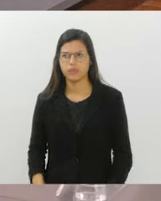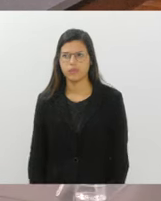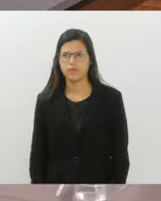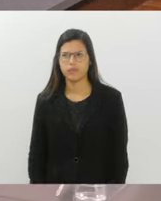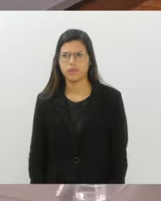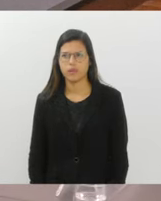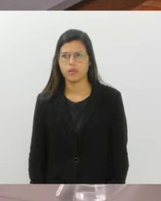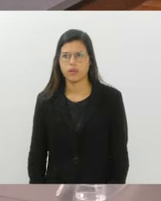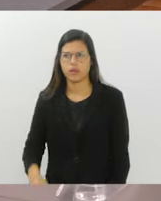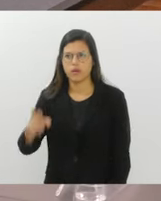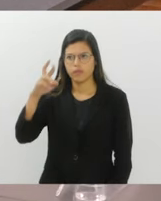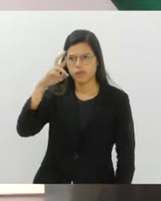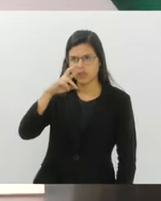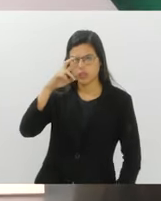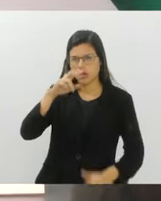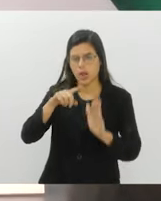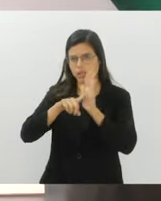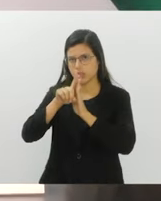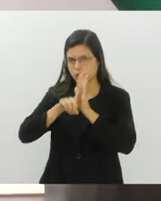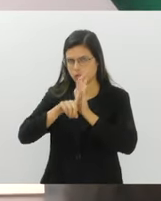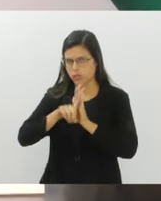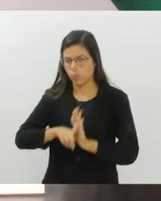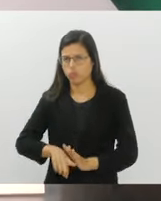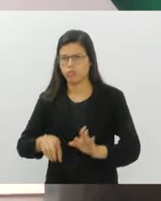formas de fiscalização com que